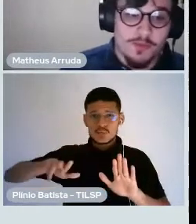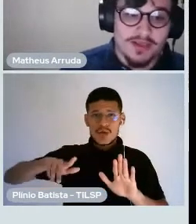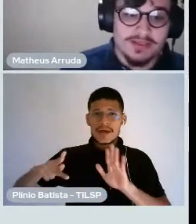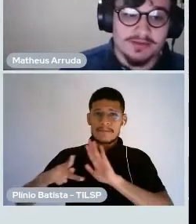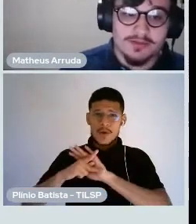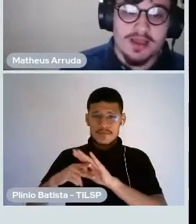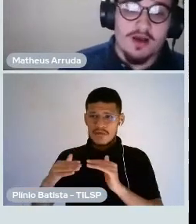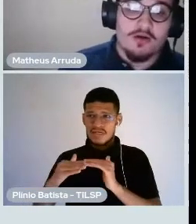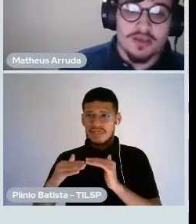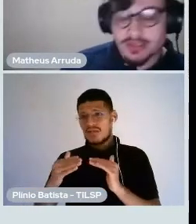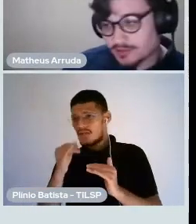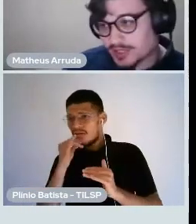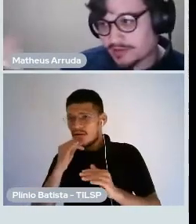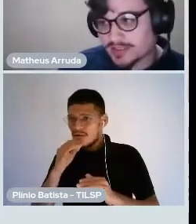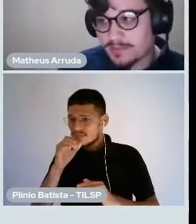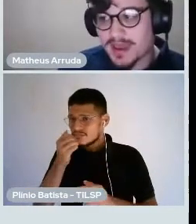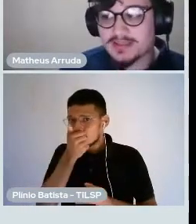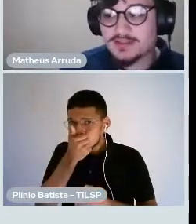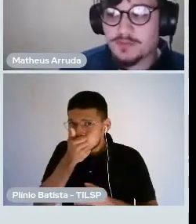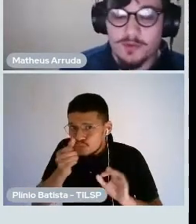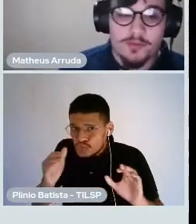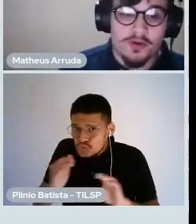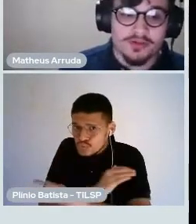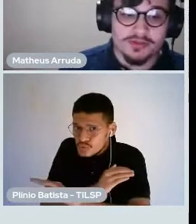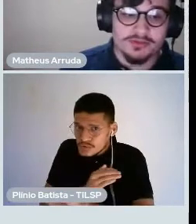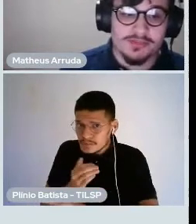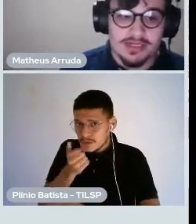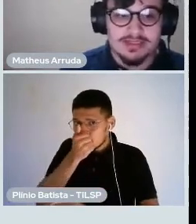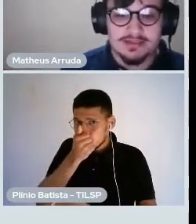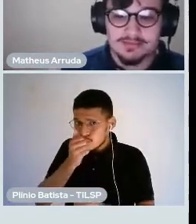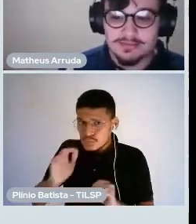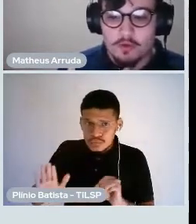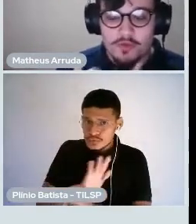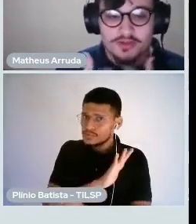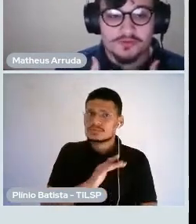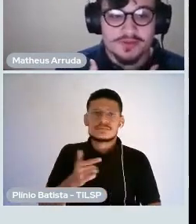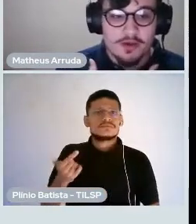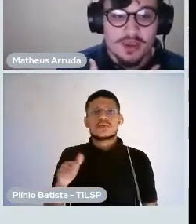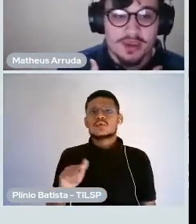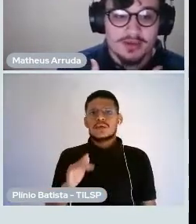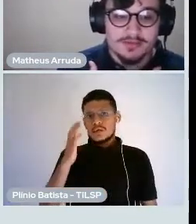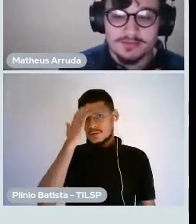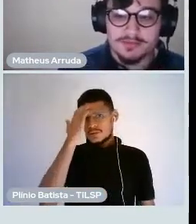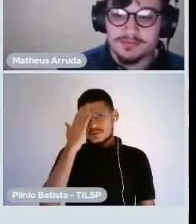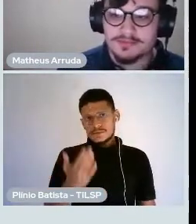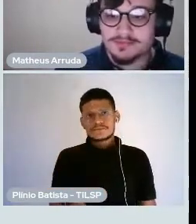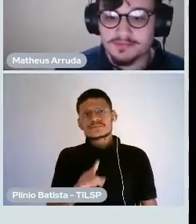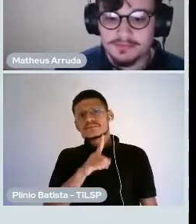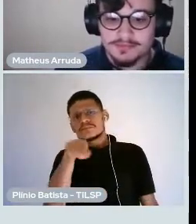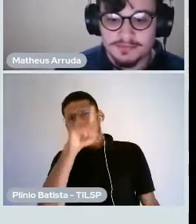uma superpopulação. Não chegam a ser países superpopulosos. Beleza? Alguma dúvida, alguém?